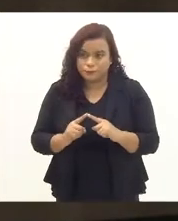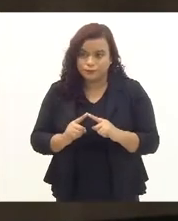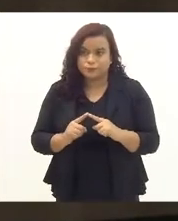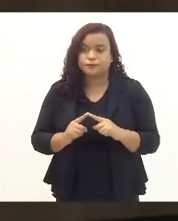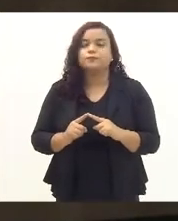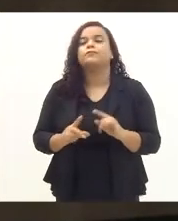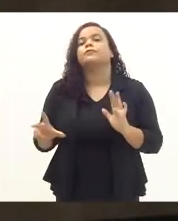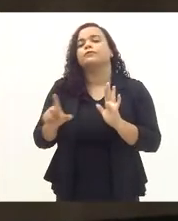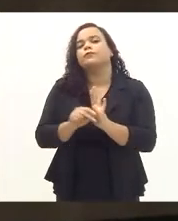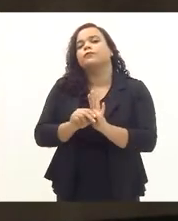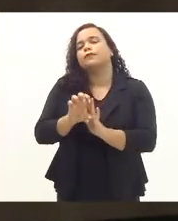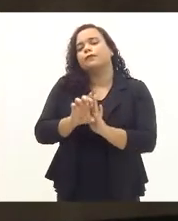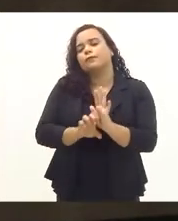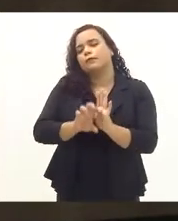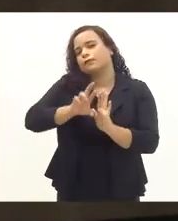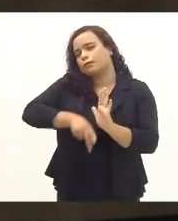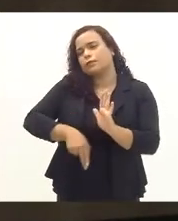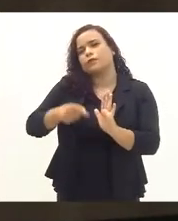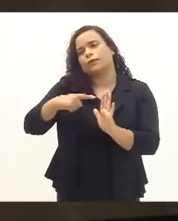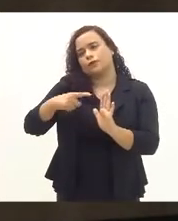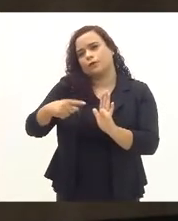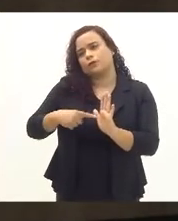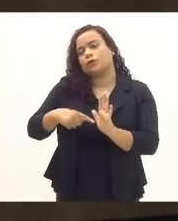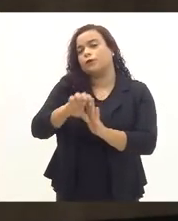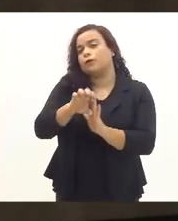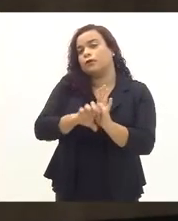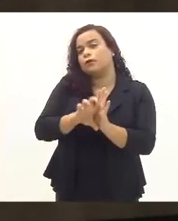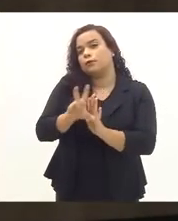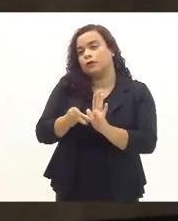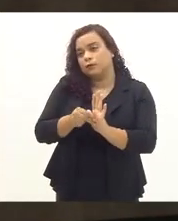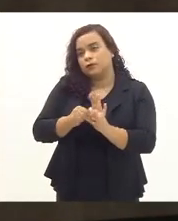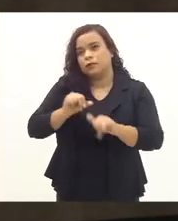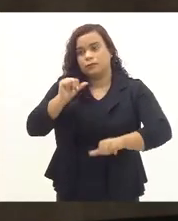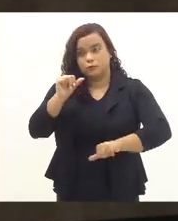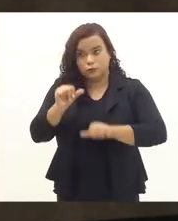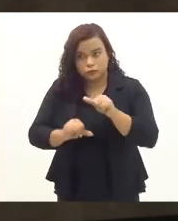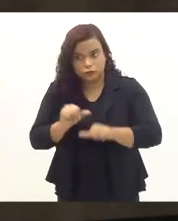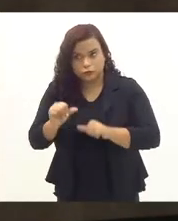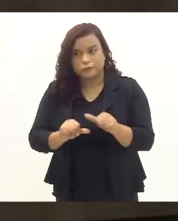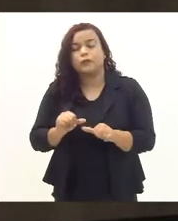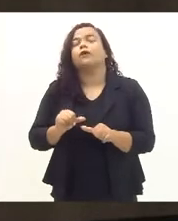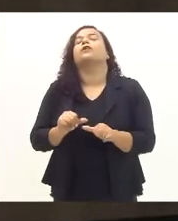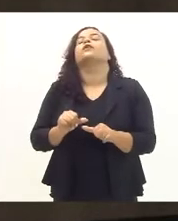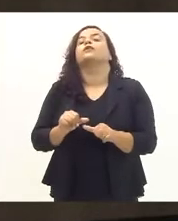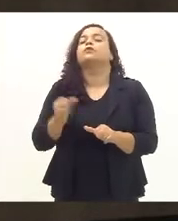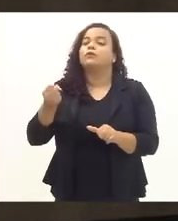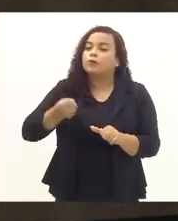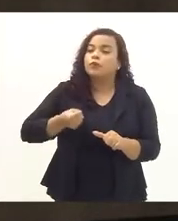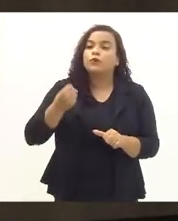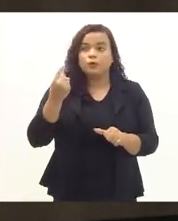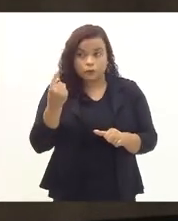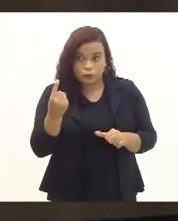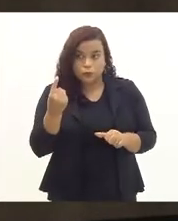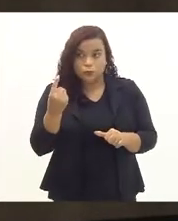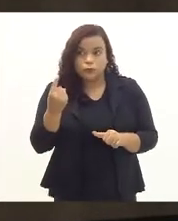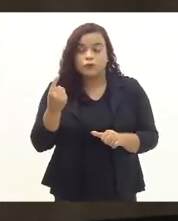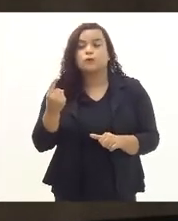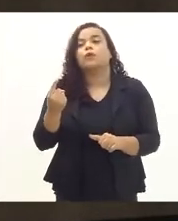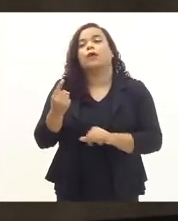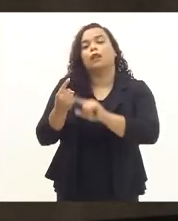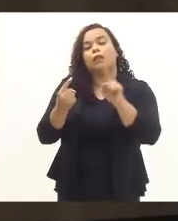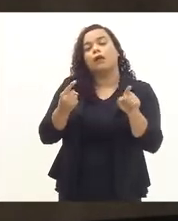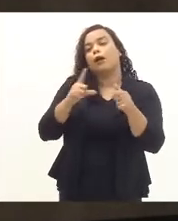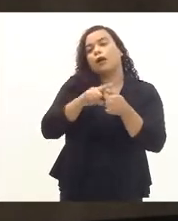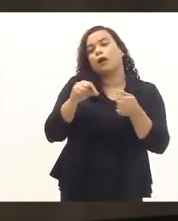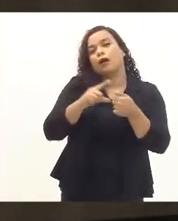com emendas emenda modificativa nº 1 ao